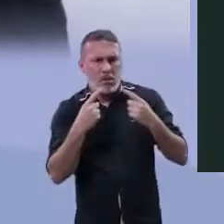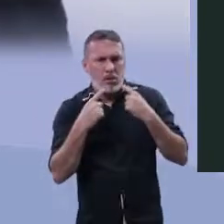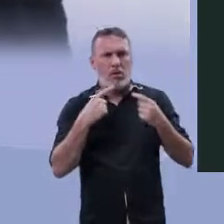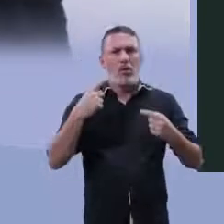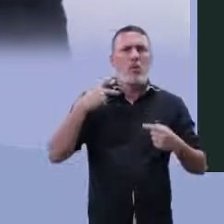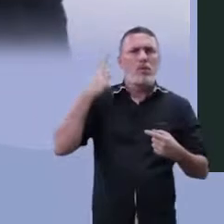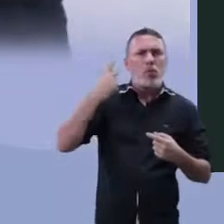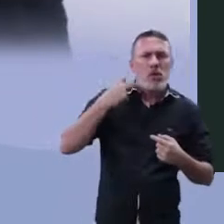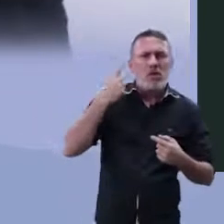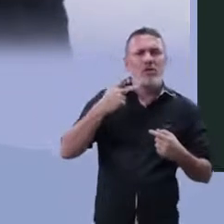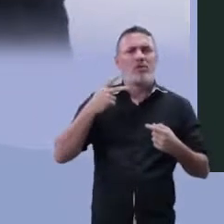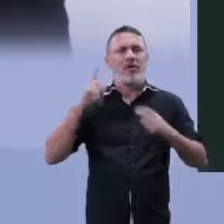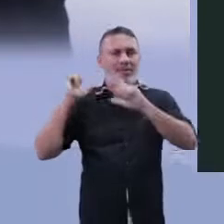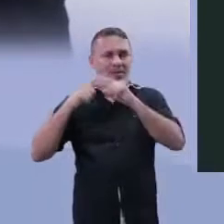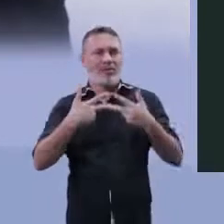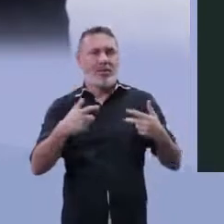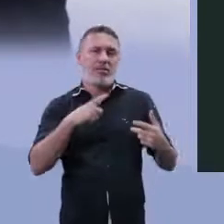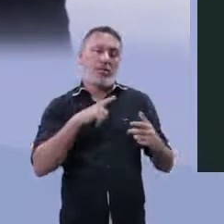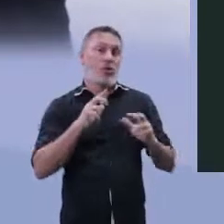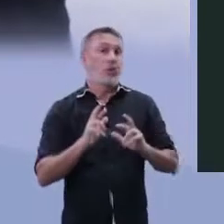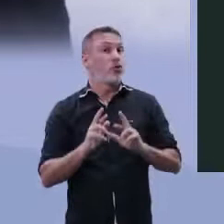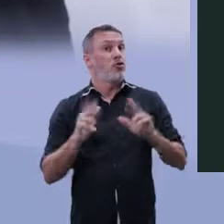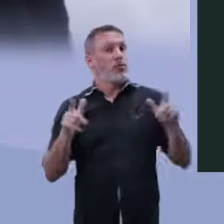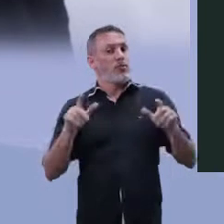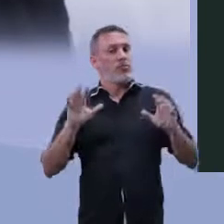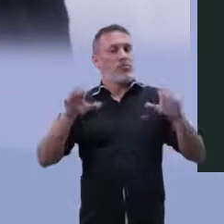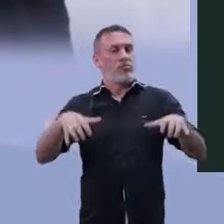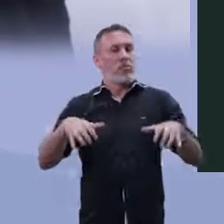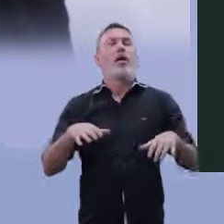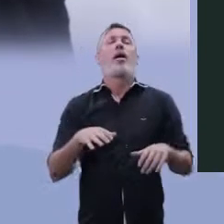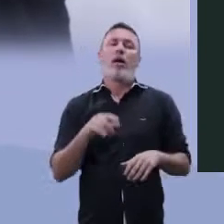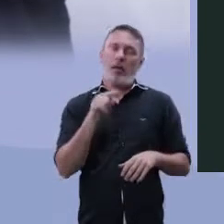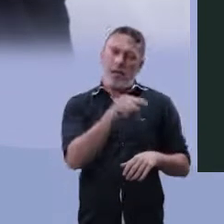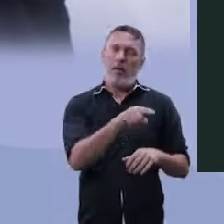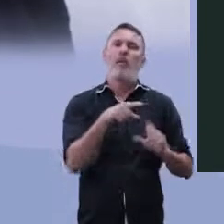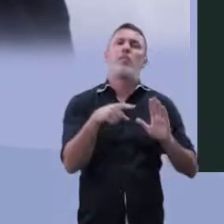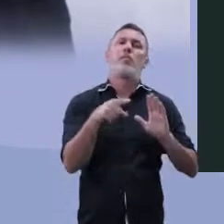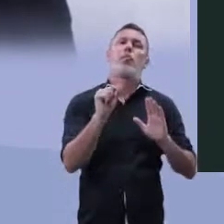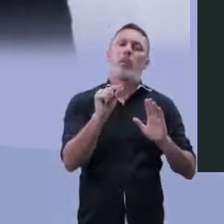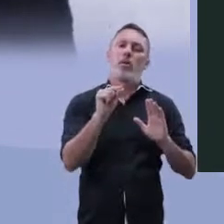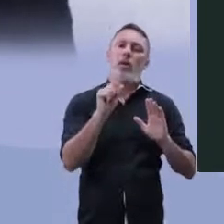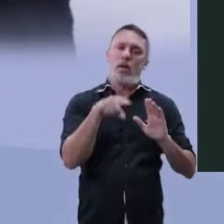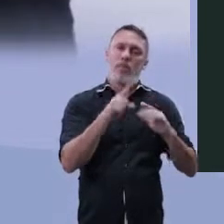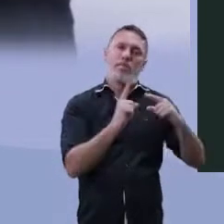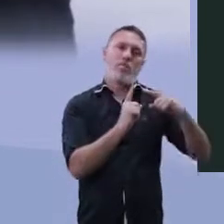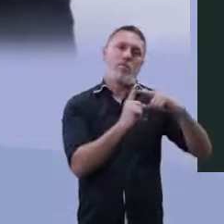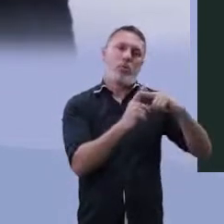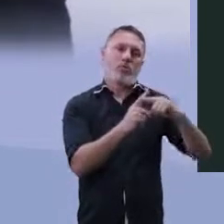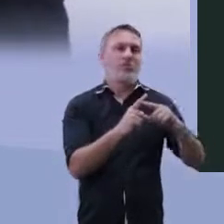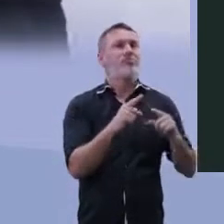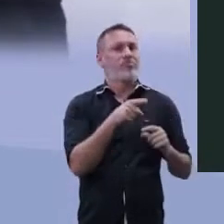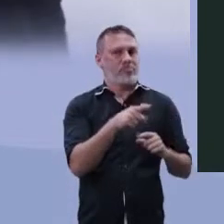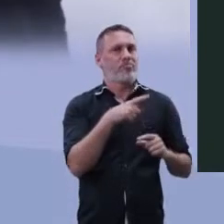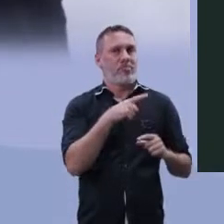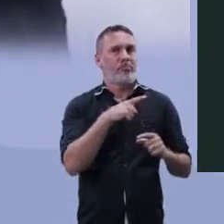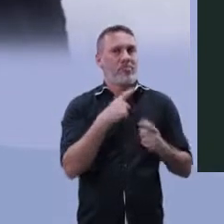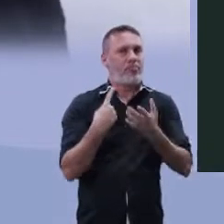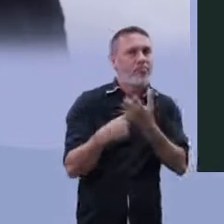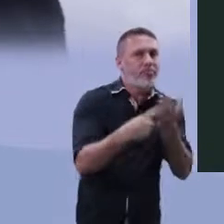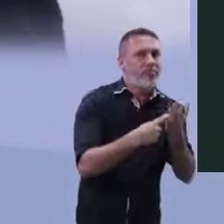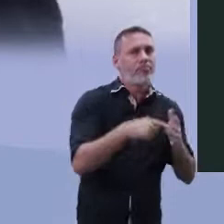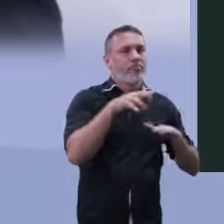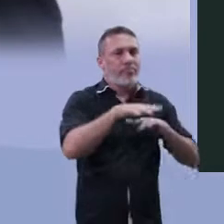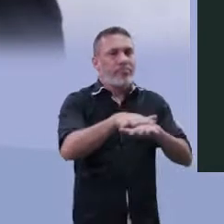espaço com as forças, digamos, políticas tradicionais. Então, isso é um elemento que aí sim é positivo. Então, da mesma